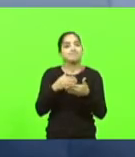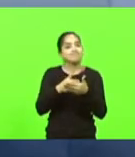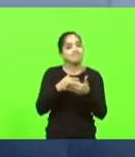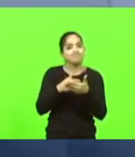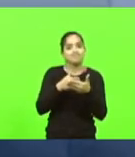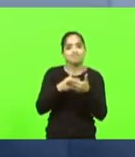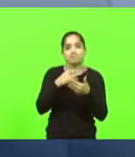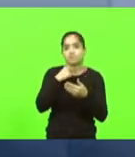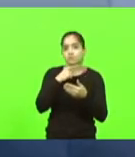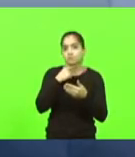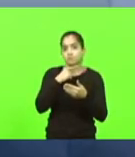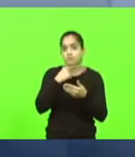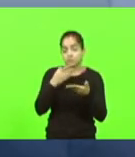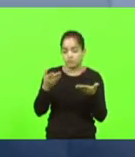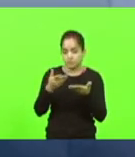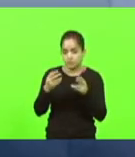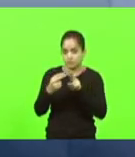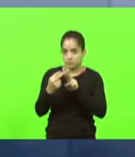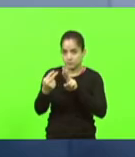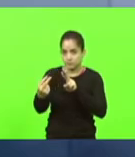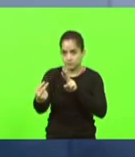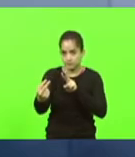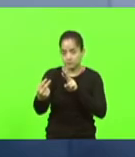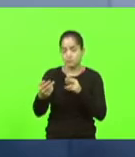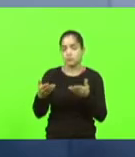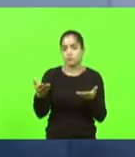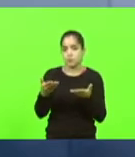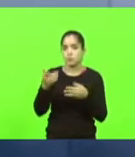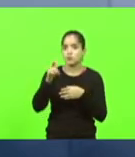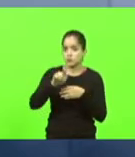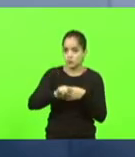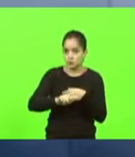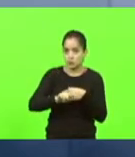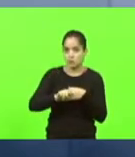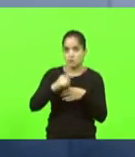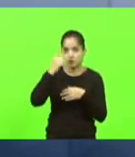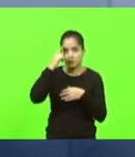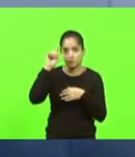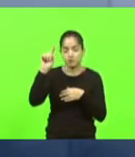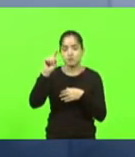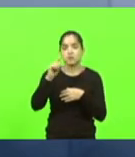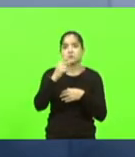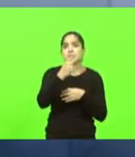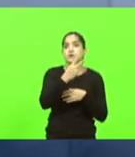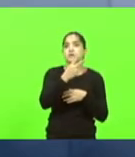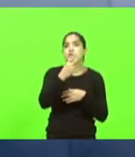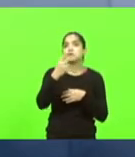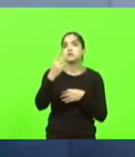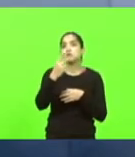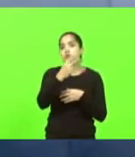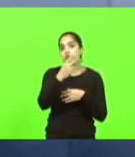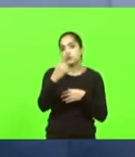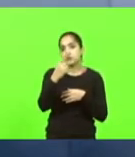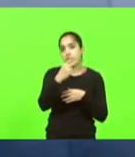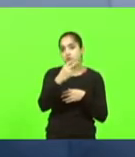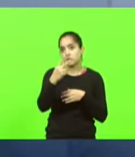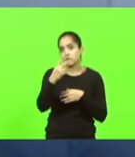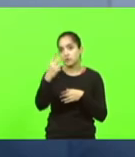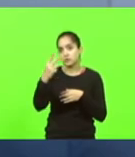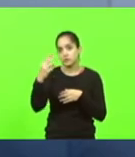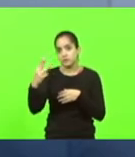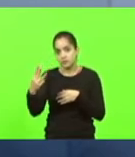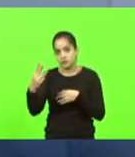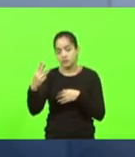Faremos um evento virtual novamente esse ano, dia 21, 22 e 23 de setembro, e no dia 16 de